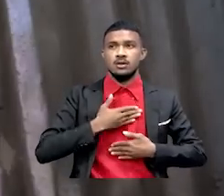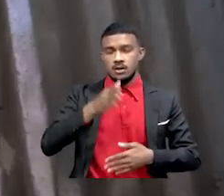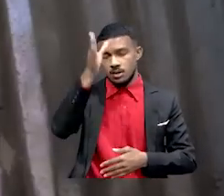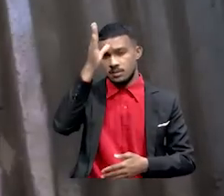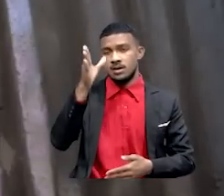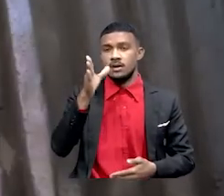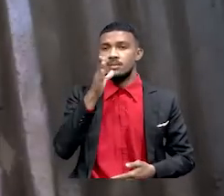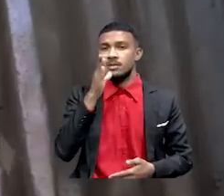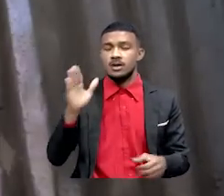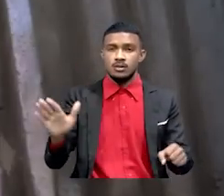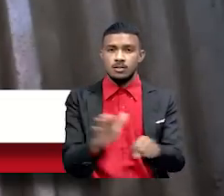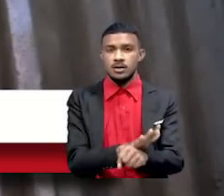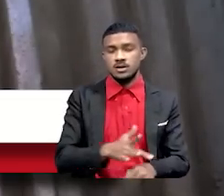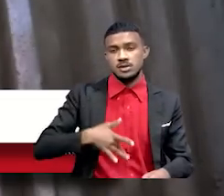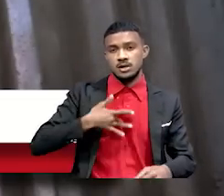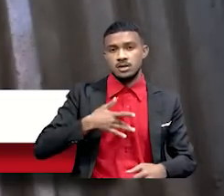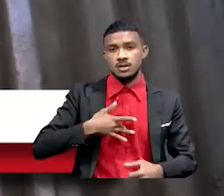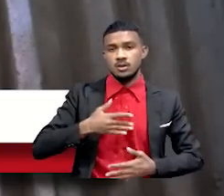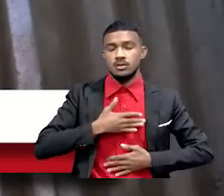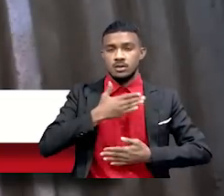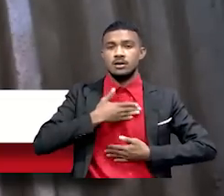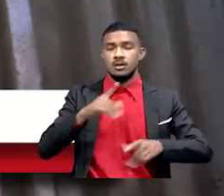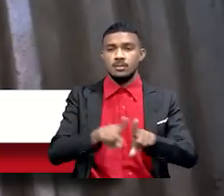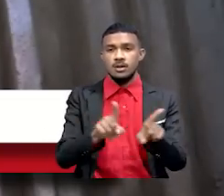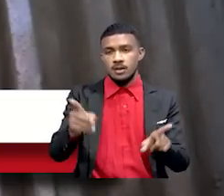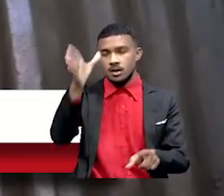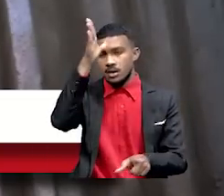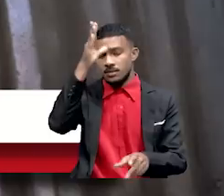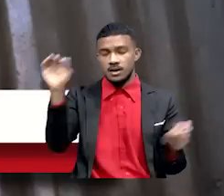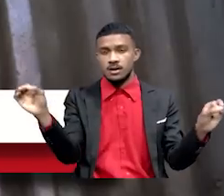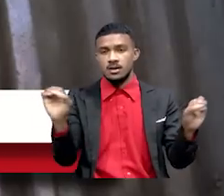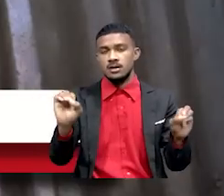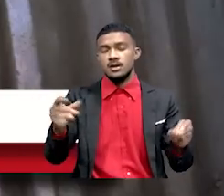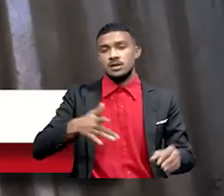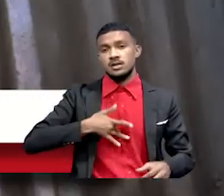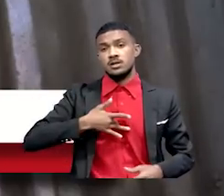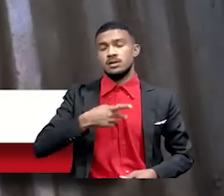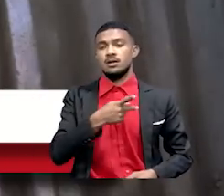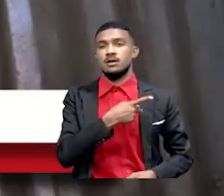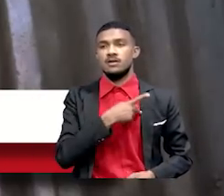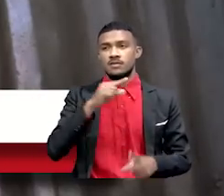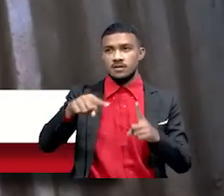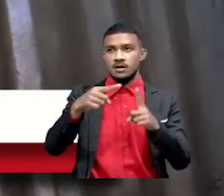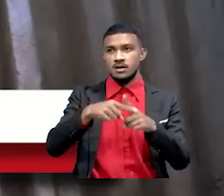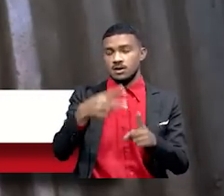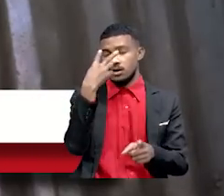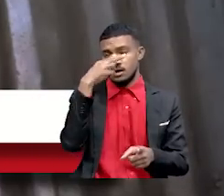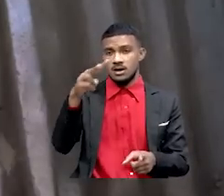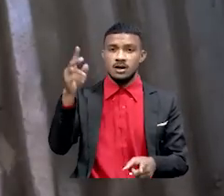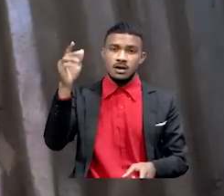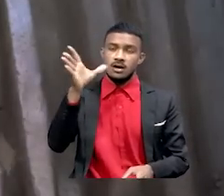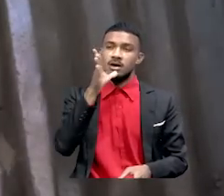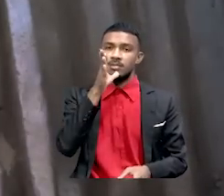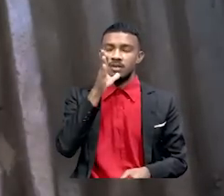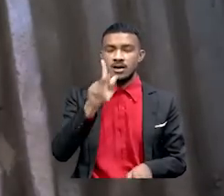sente contente. Ve mas que pai pai la hija sente lara mora tamba o ir a rede main. E mo ho tu bolo ama na mi la